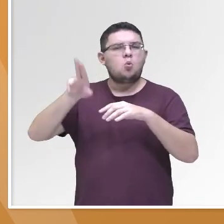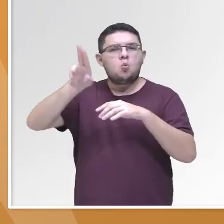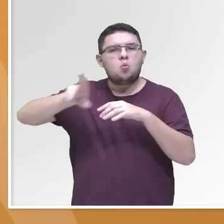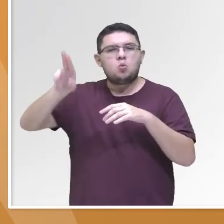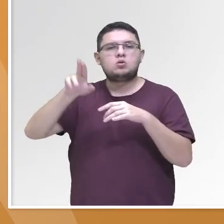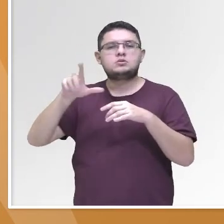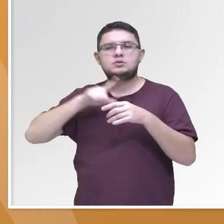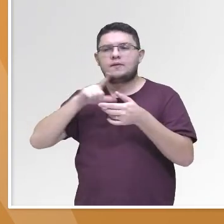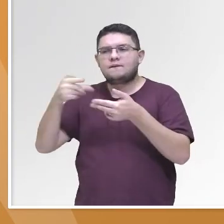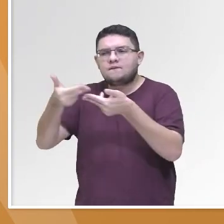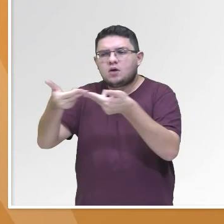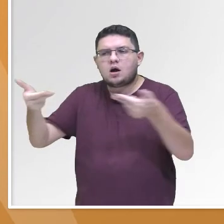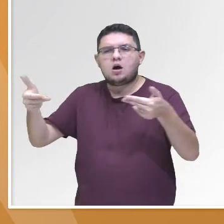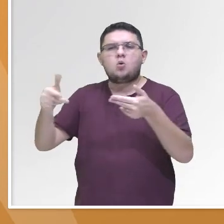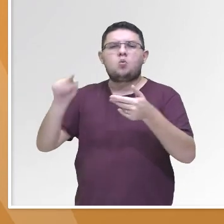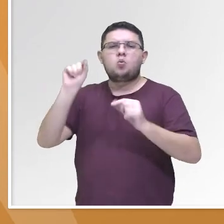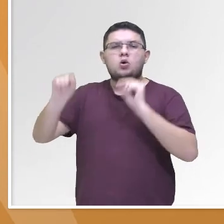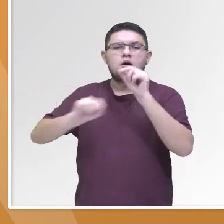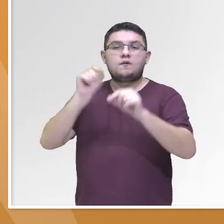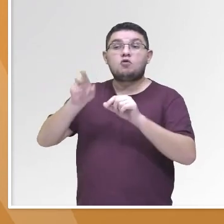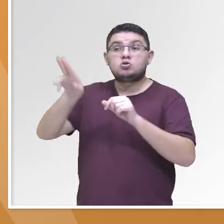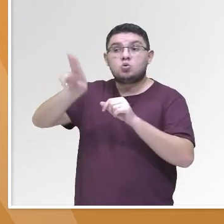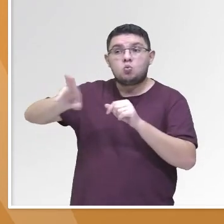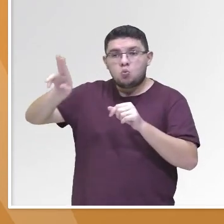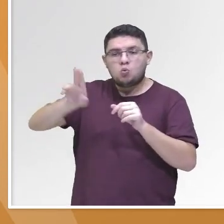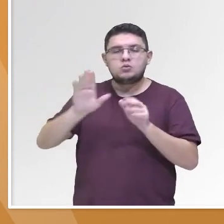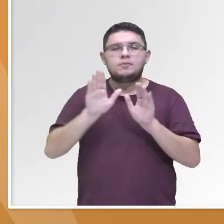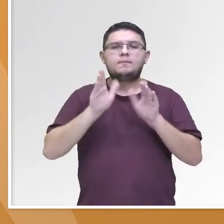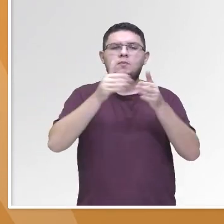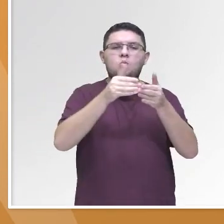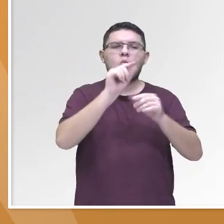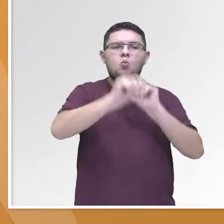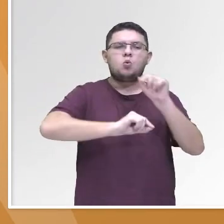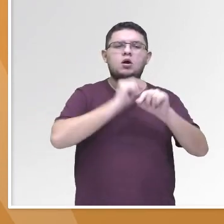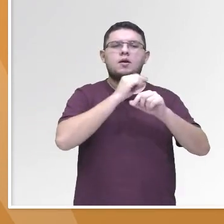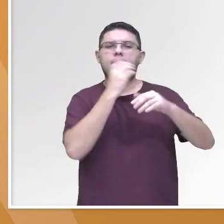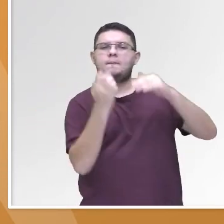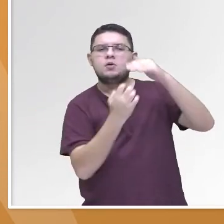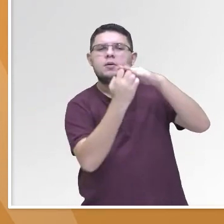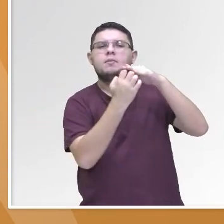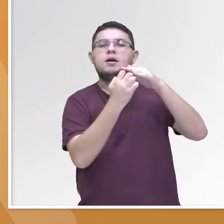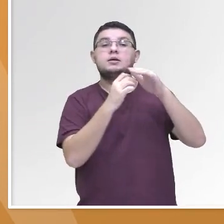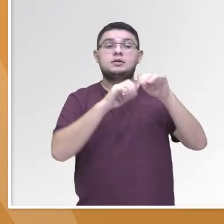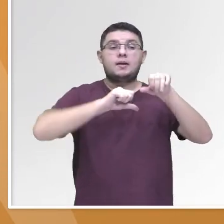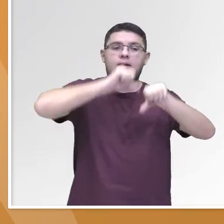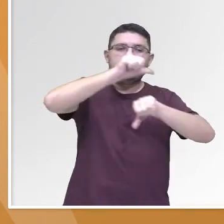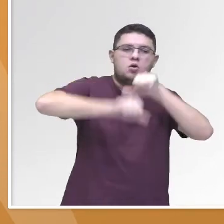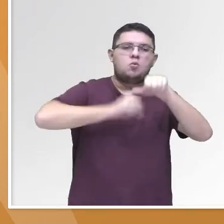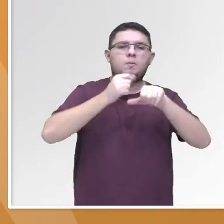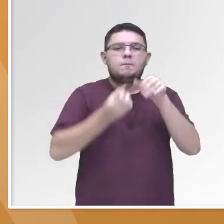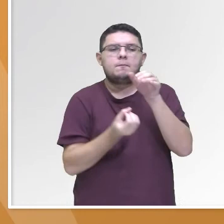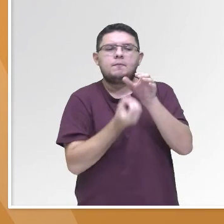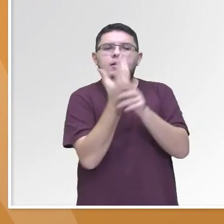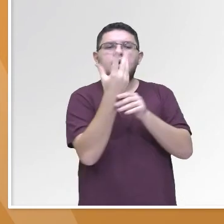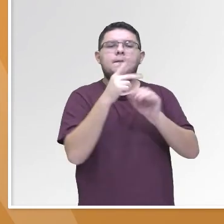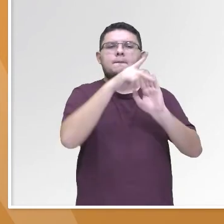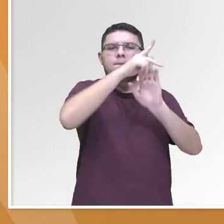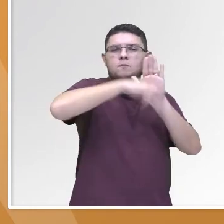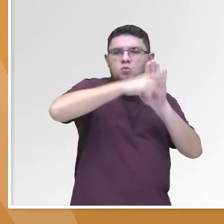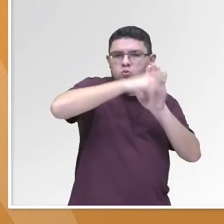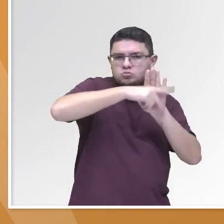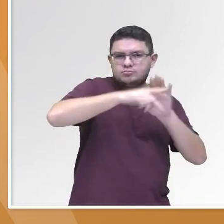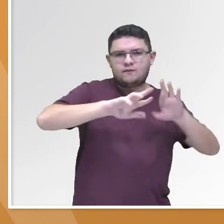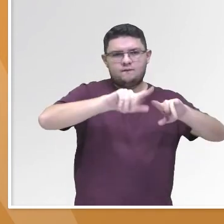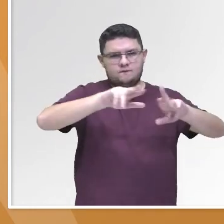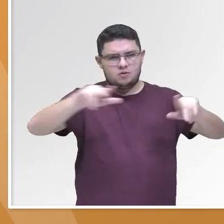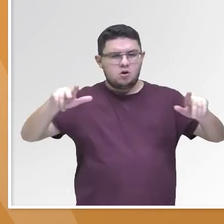ali da natureza, você encaminha para uma indústria, né, para a indústria de transformação. Dali nós temos